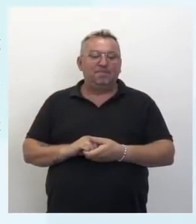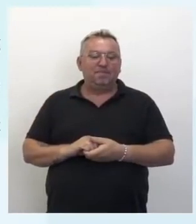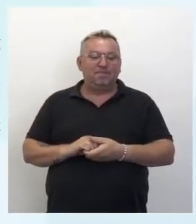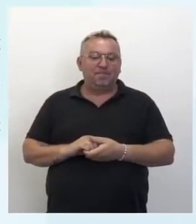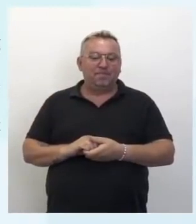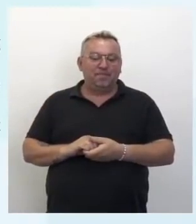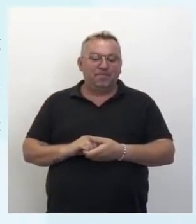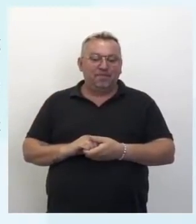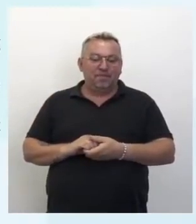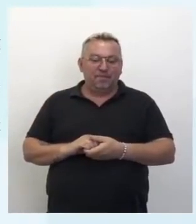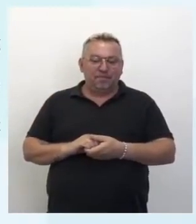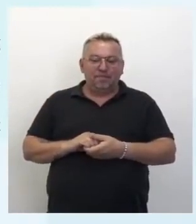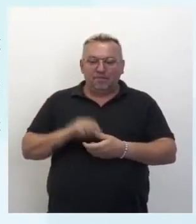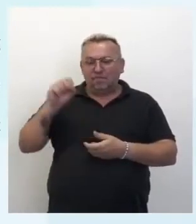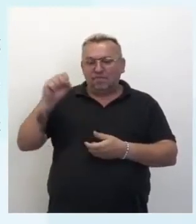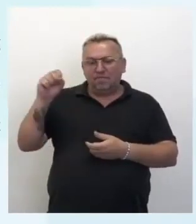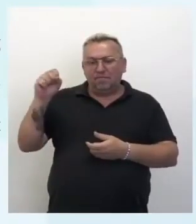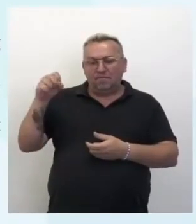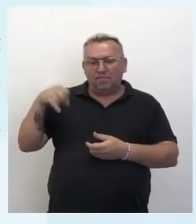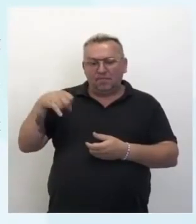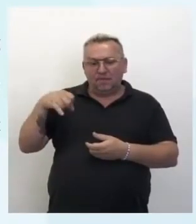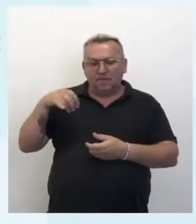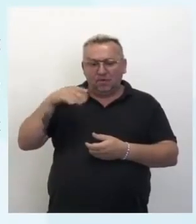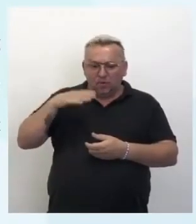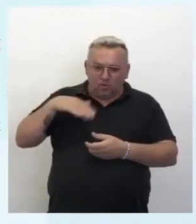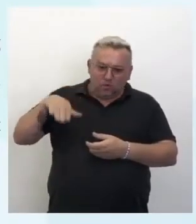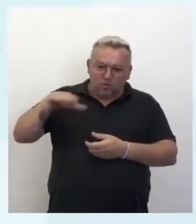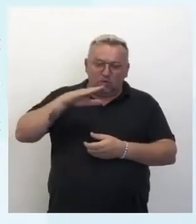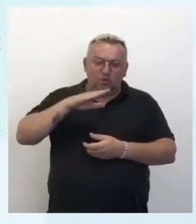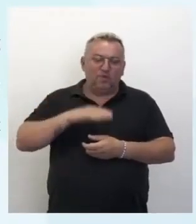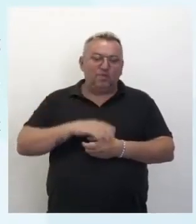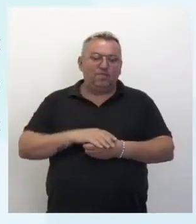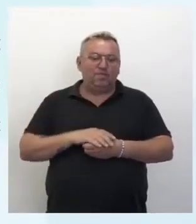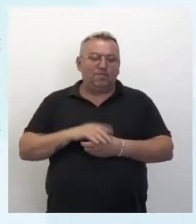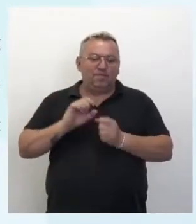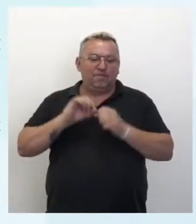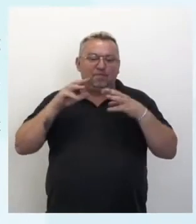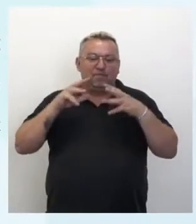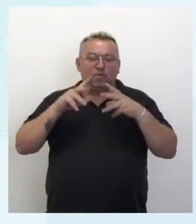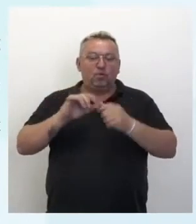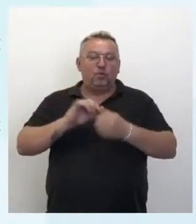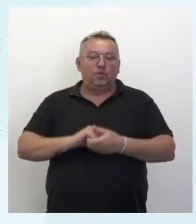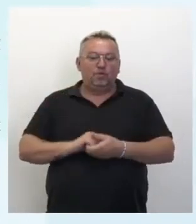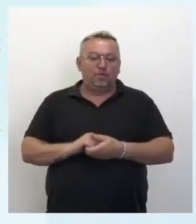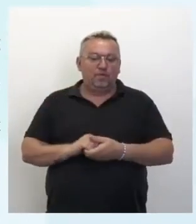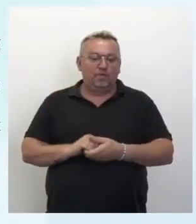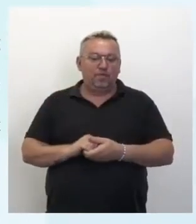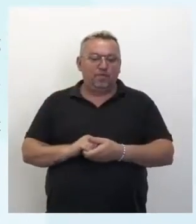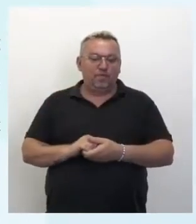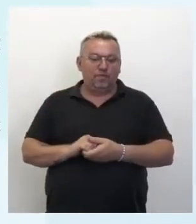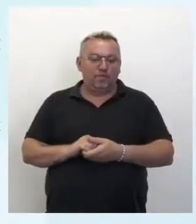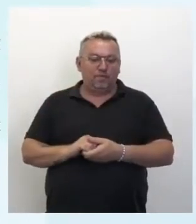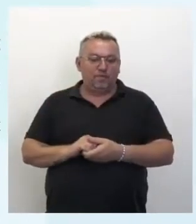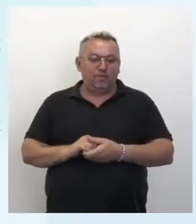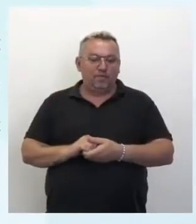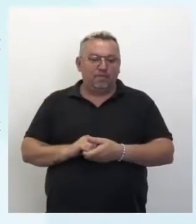Aí ele fala yes to all. Então, todos. Eles vão fazer tudo isso aí. Bom, então acho que fica fácil. Aí o outro fala,